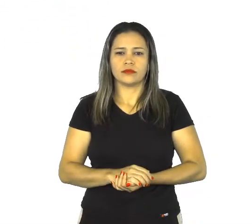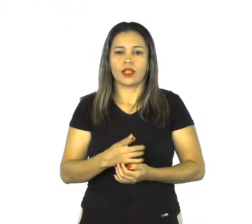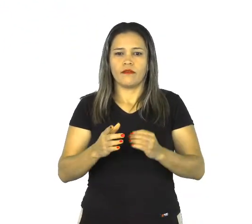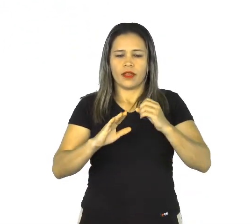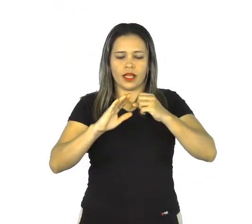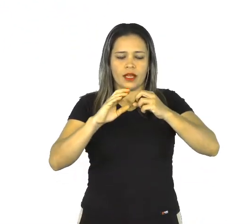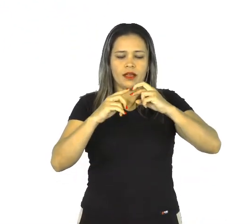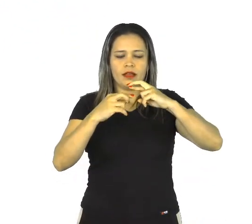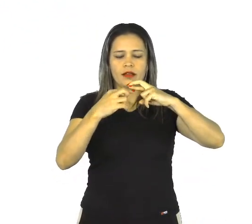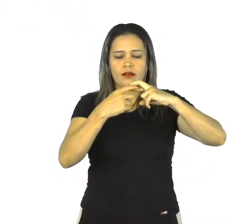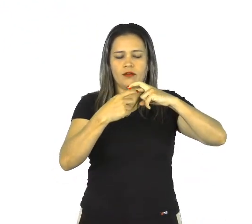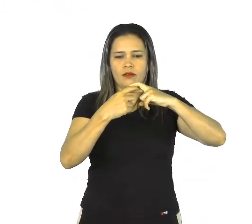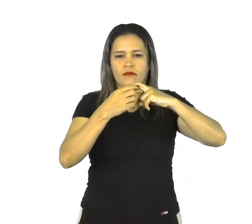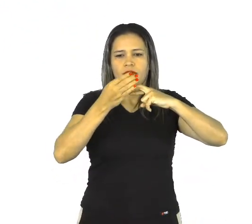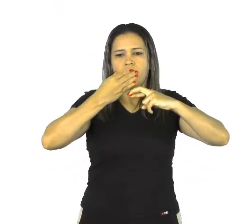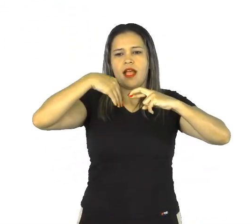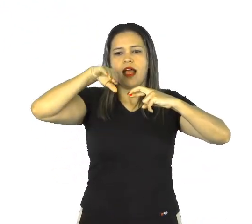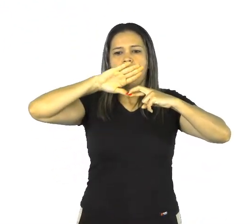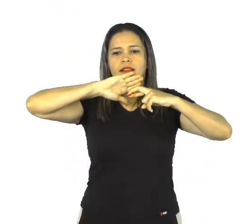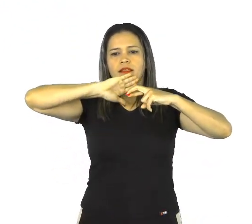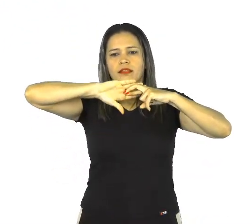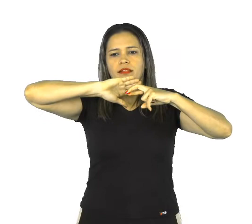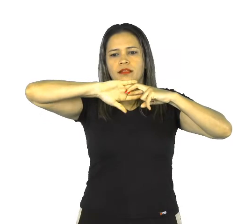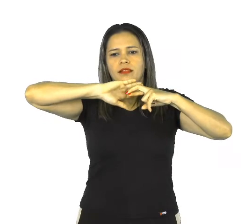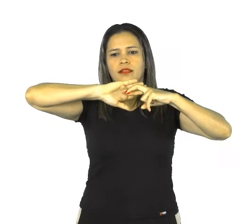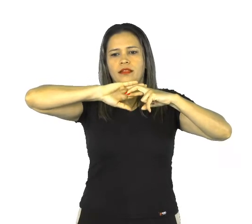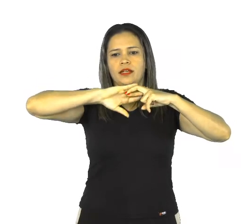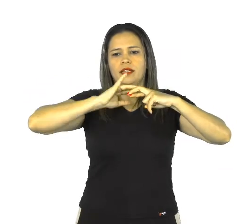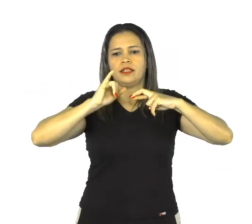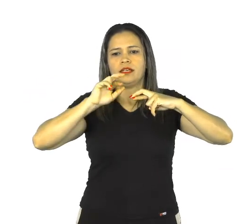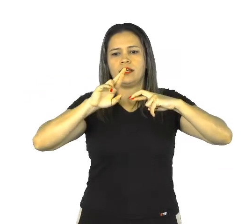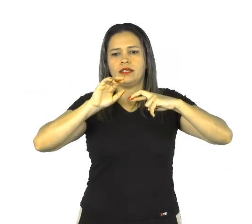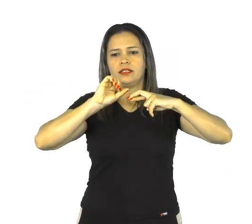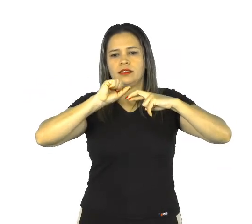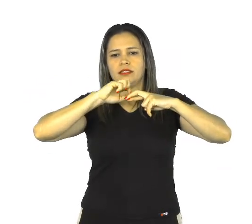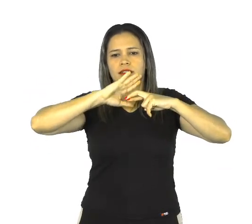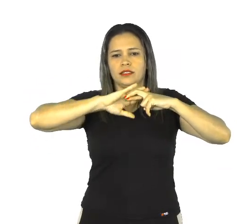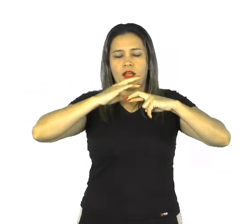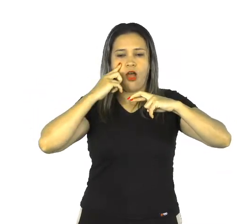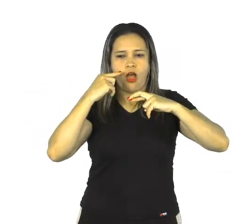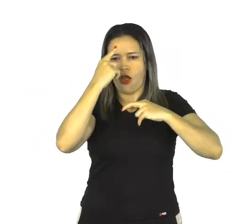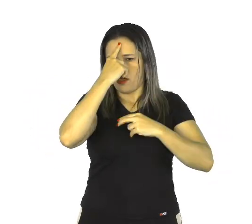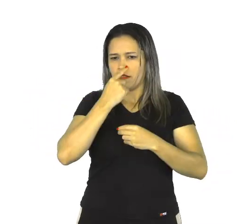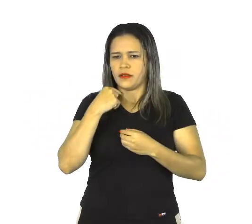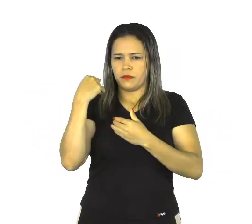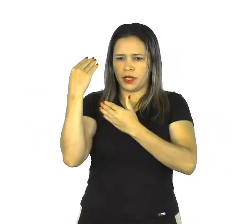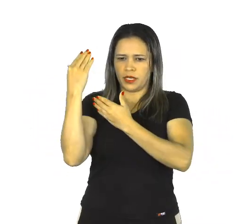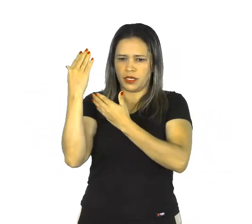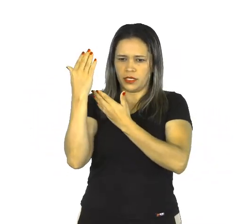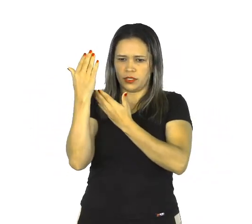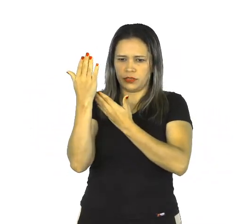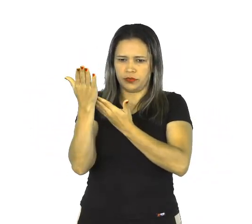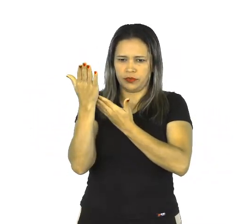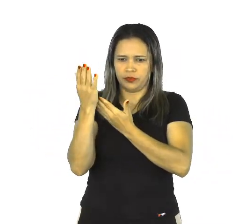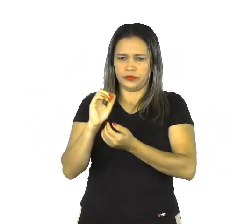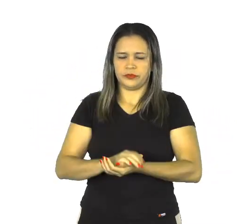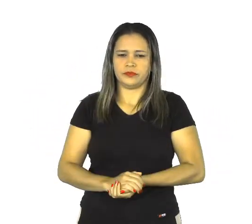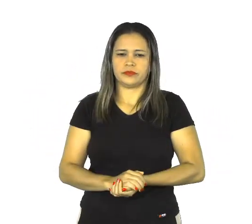íris, como vocês podem ver na imagem que está aparecendo para vocês. Essa partezinha mais